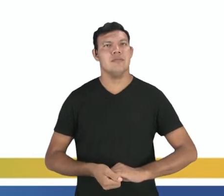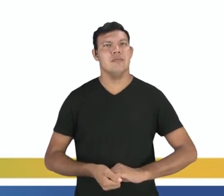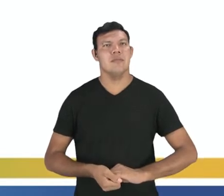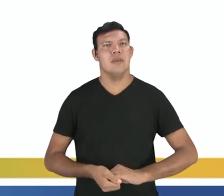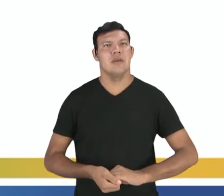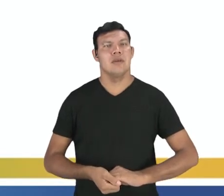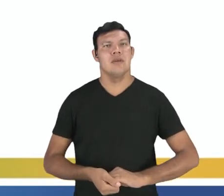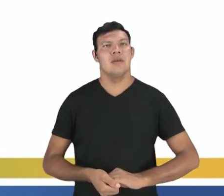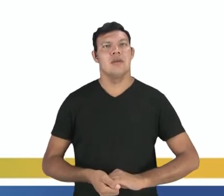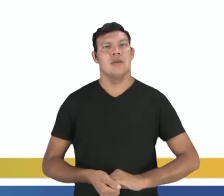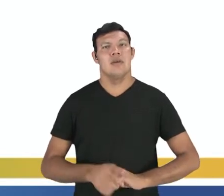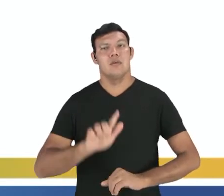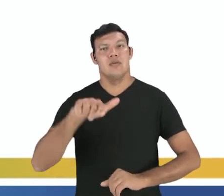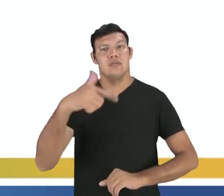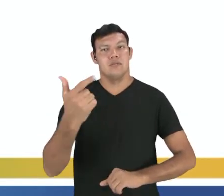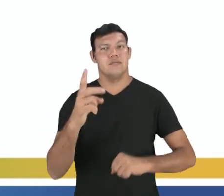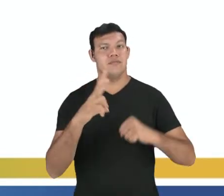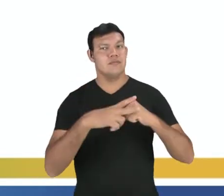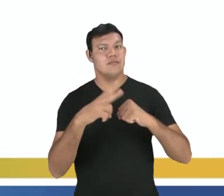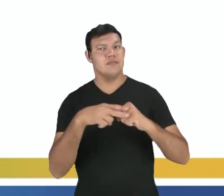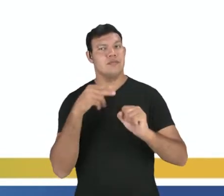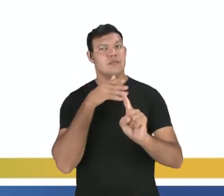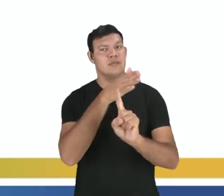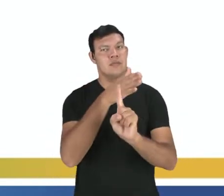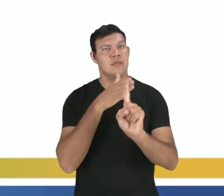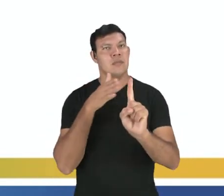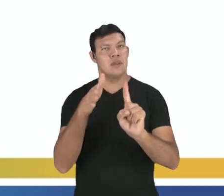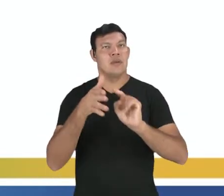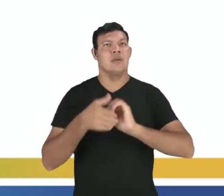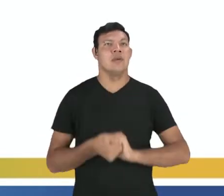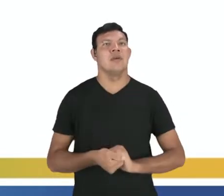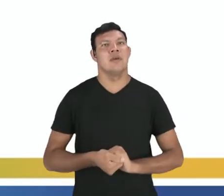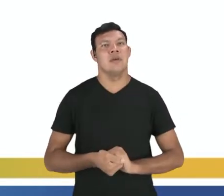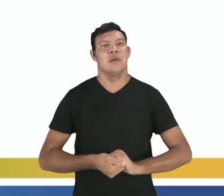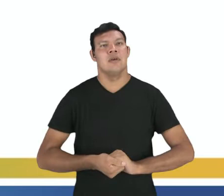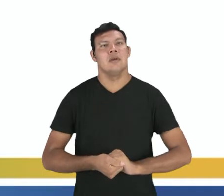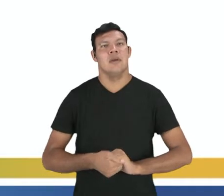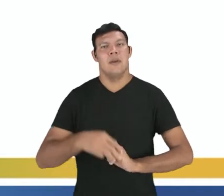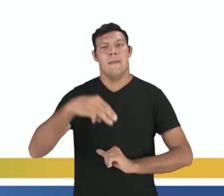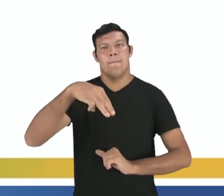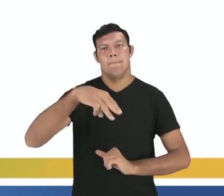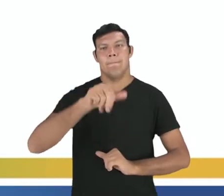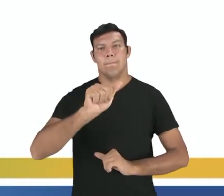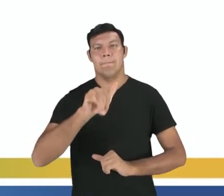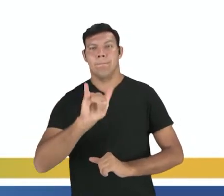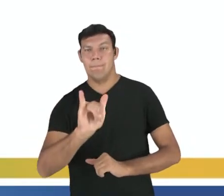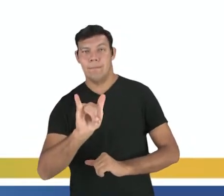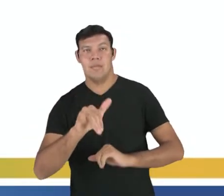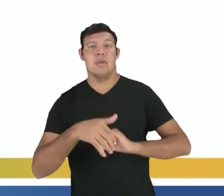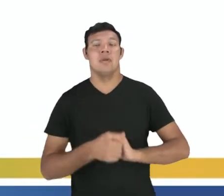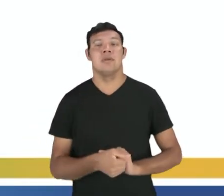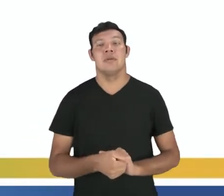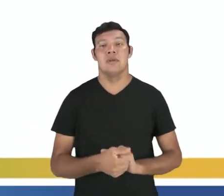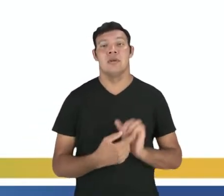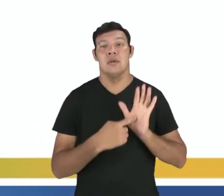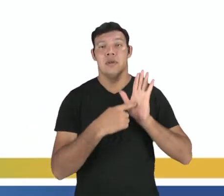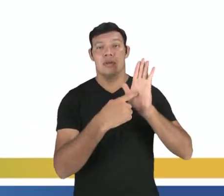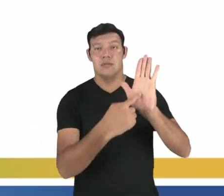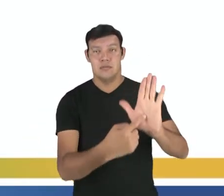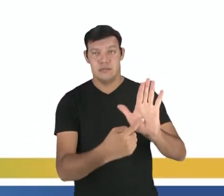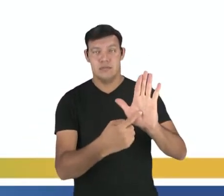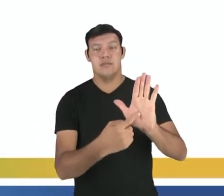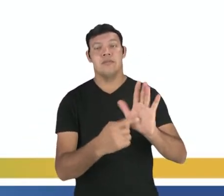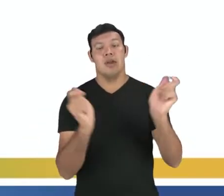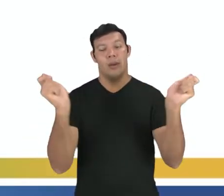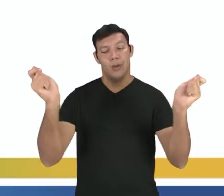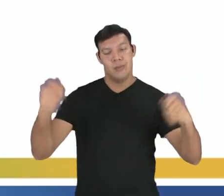Outro verbo modal é o may, que pode ser usado para indicar